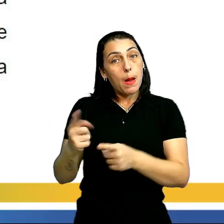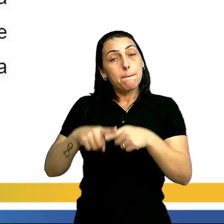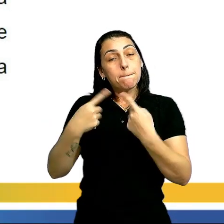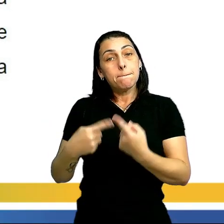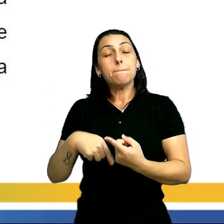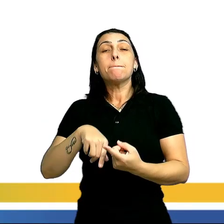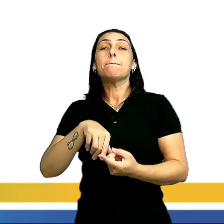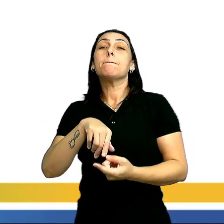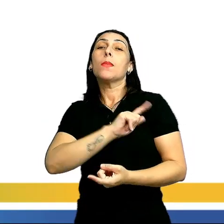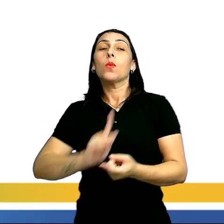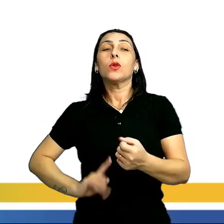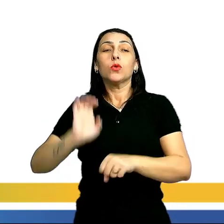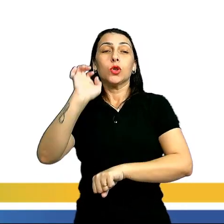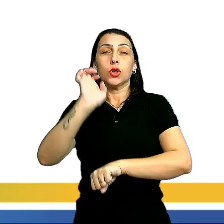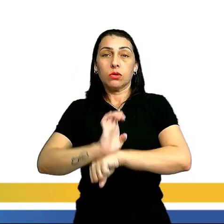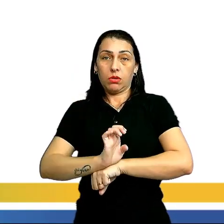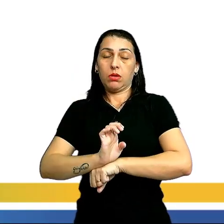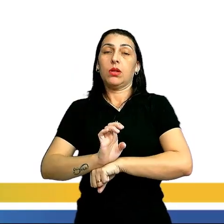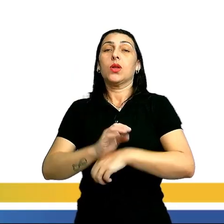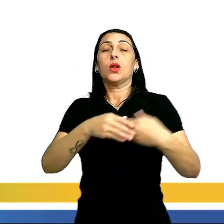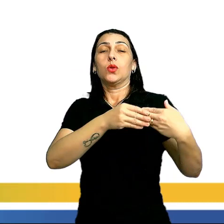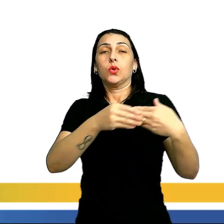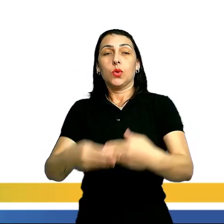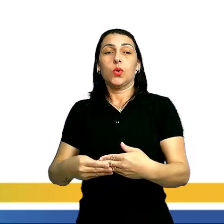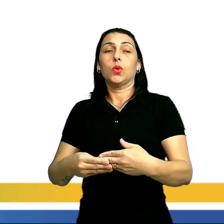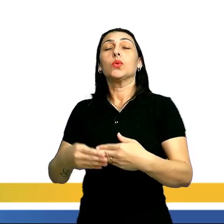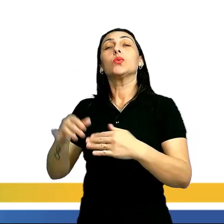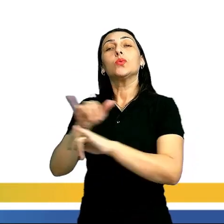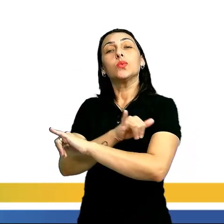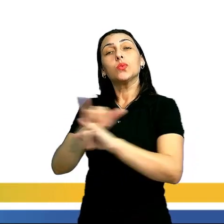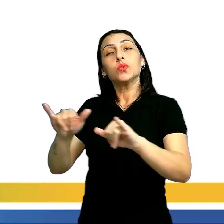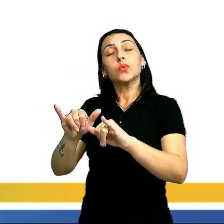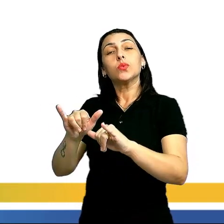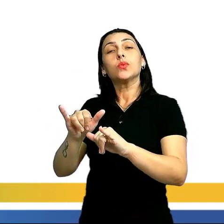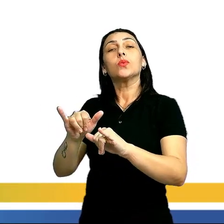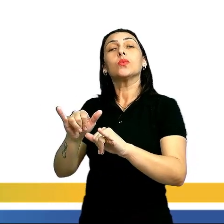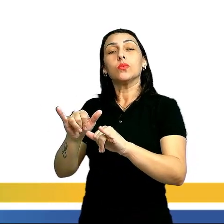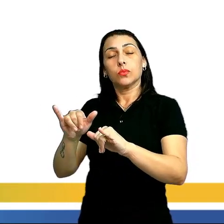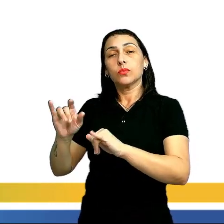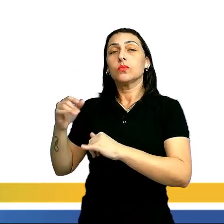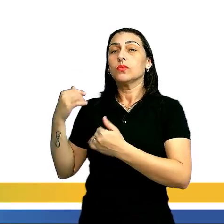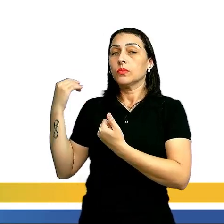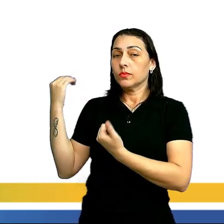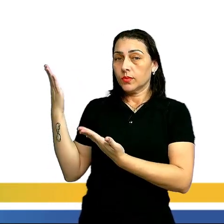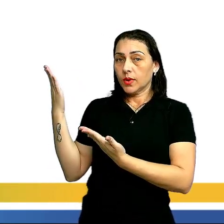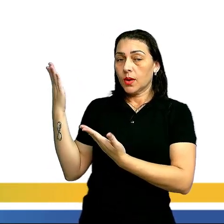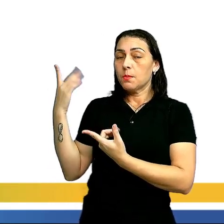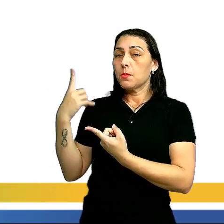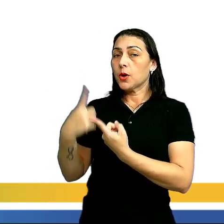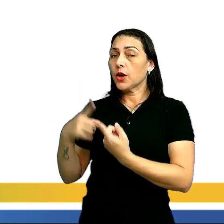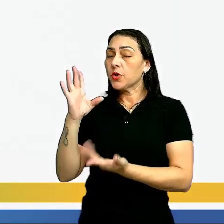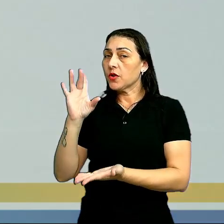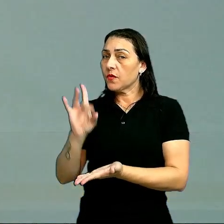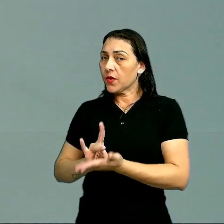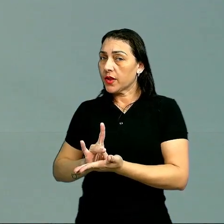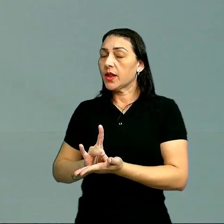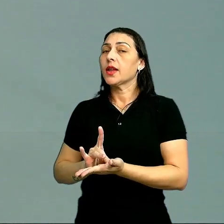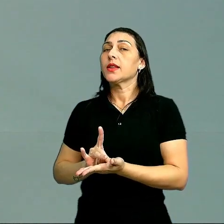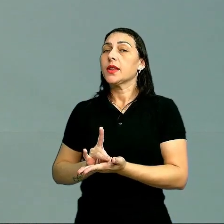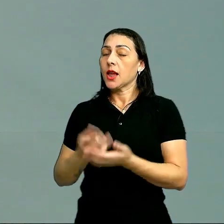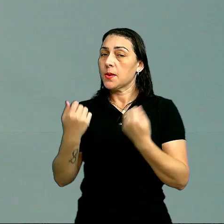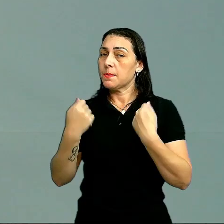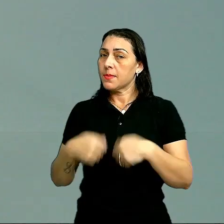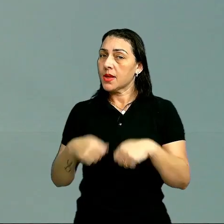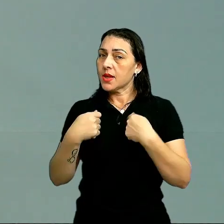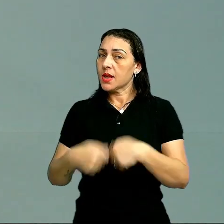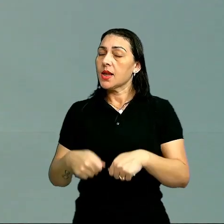Mas o governo do estado do Acre, ele trouxe uma nota pública repudiando esse tipo de conduta, porque realmente é necessário que